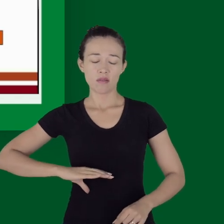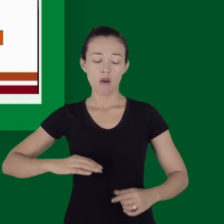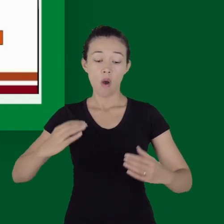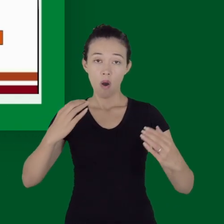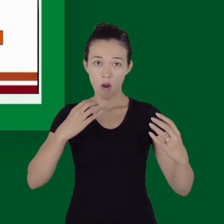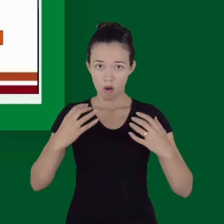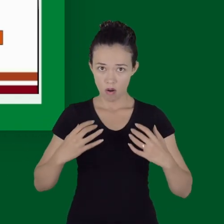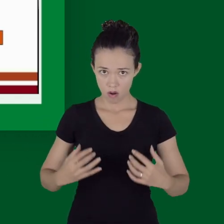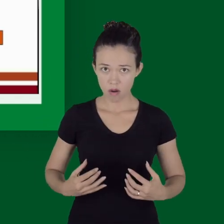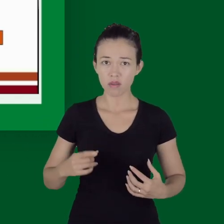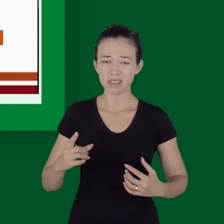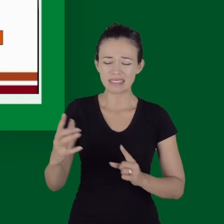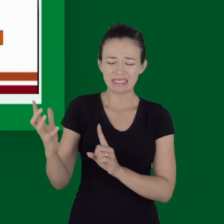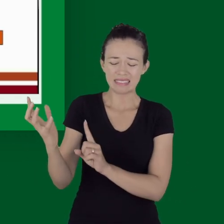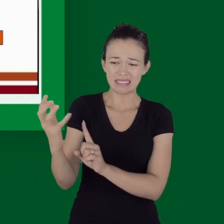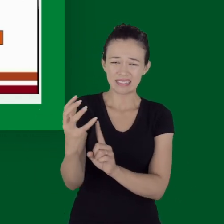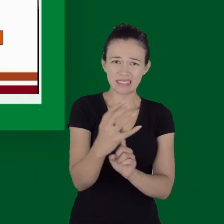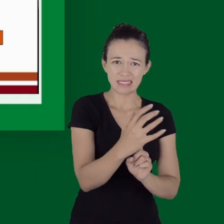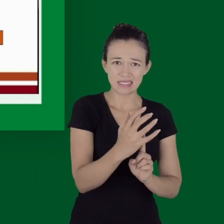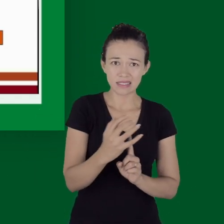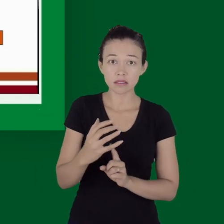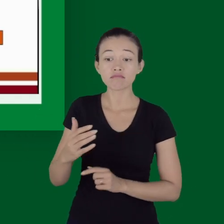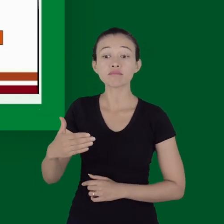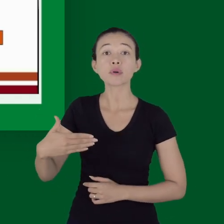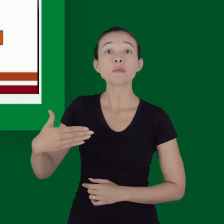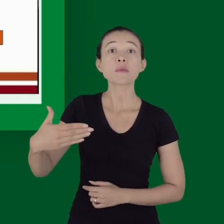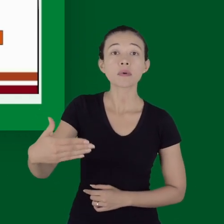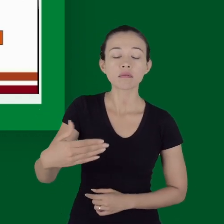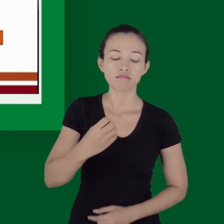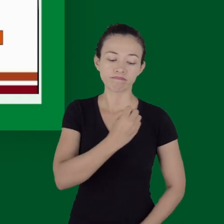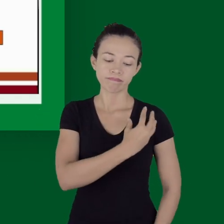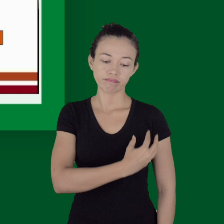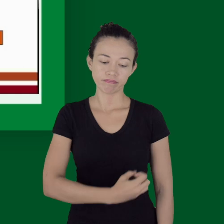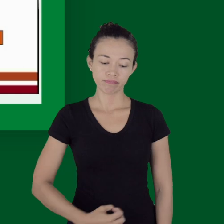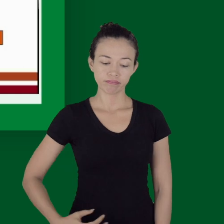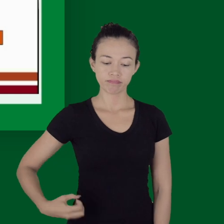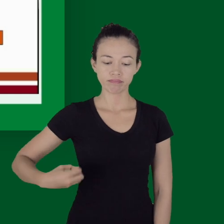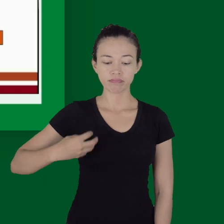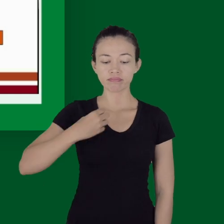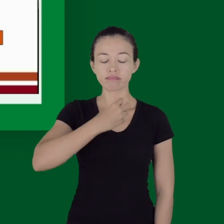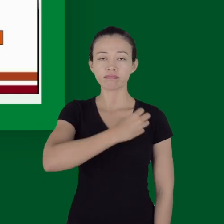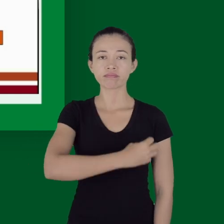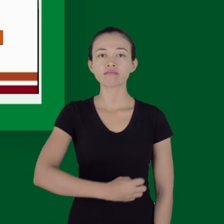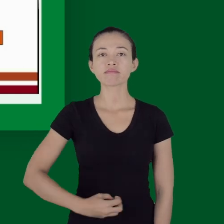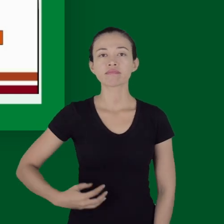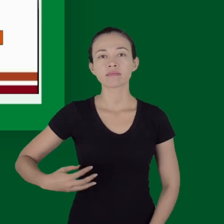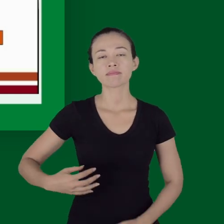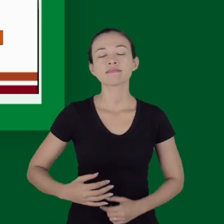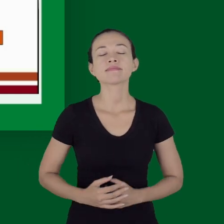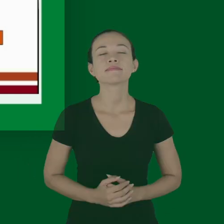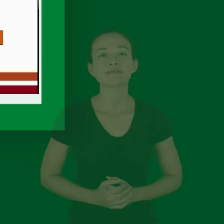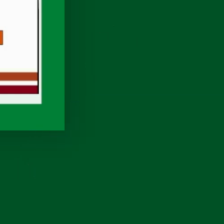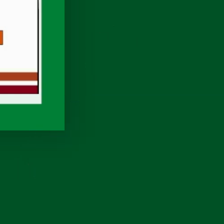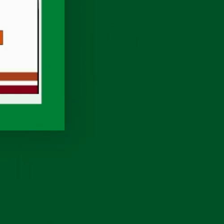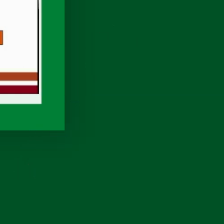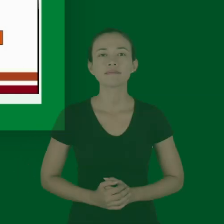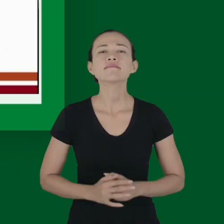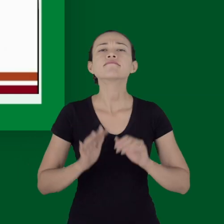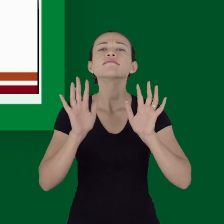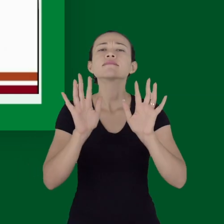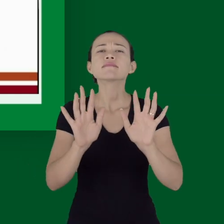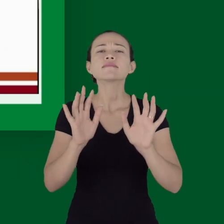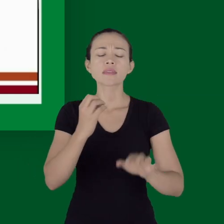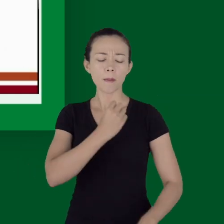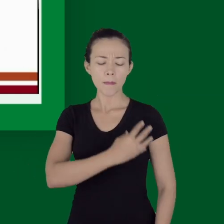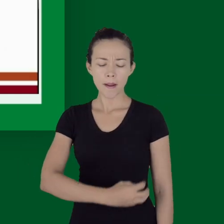sistemas levando aos desfechos eh do Choque hemorrágico quais